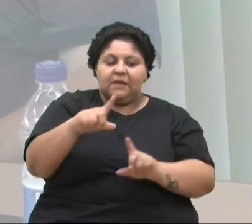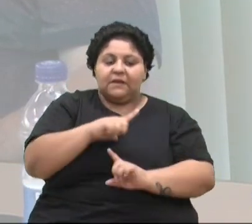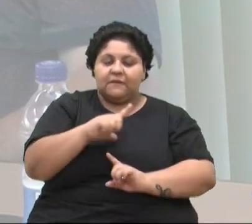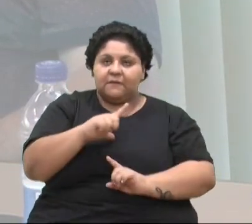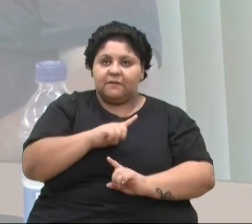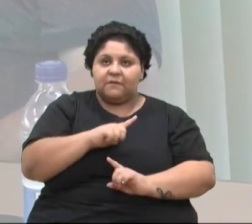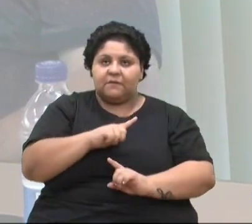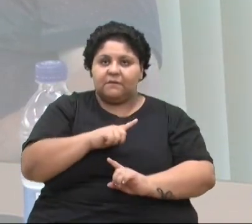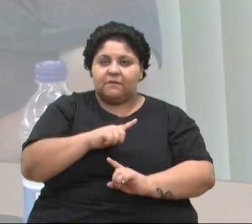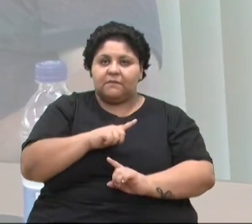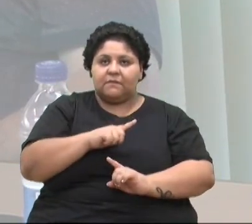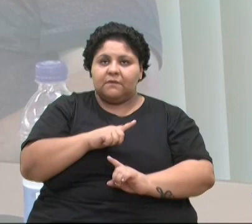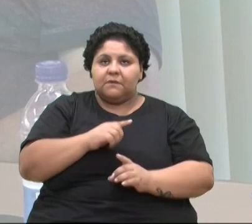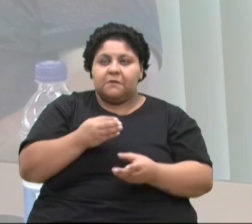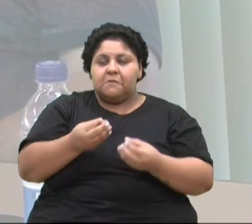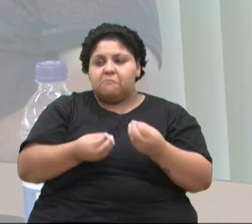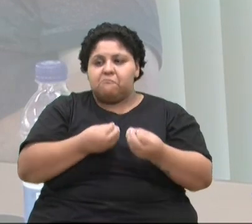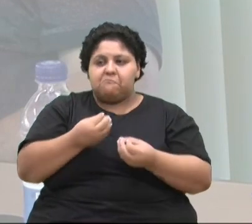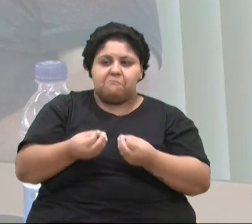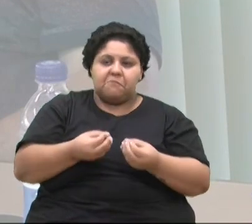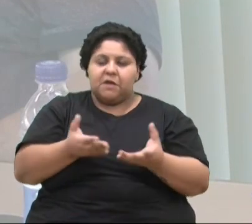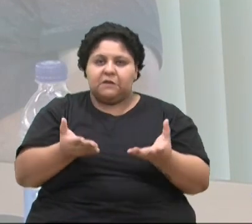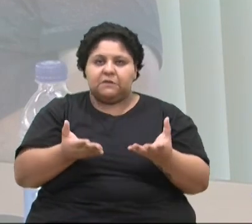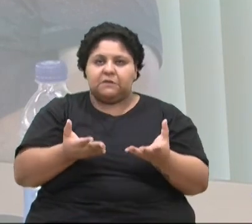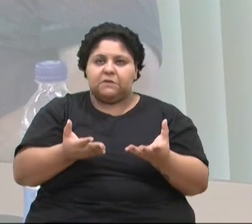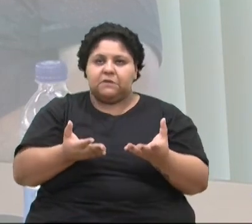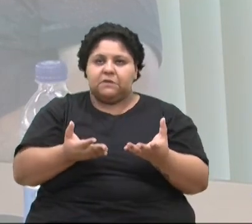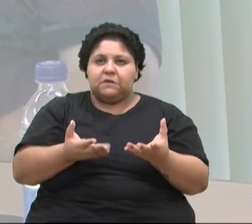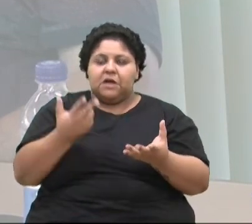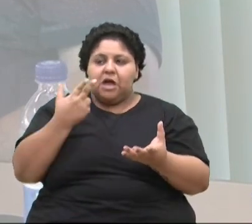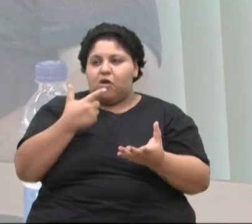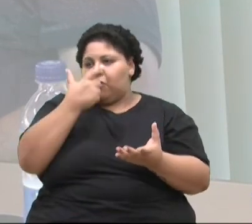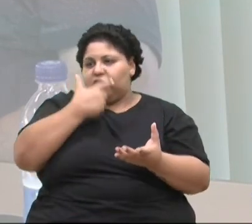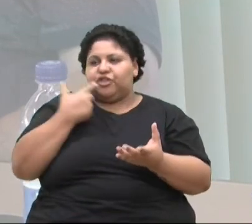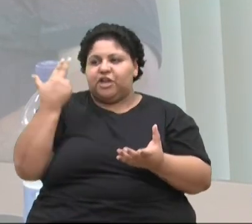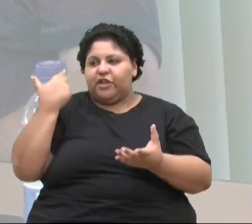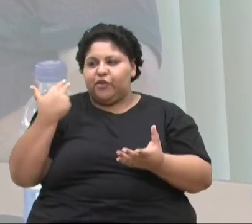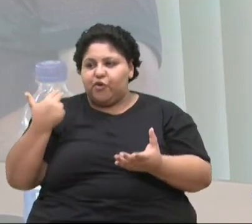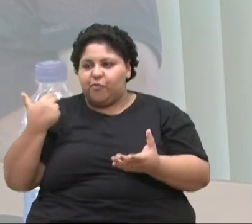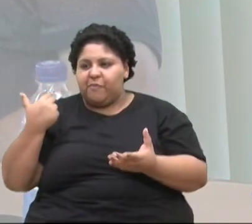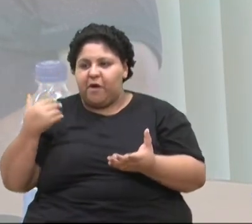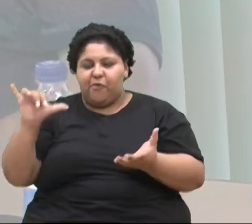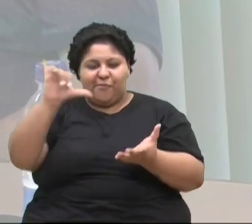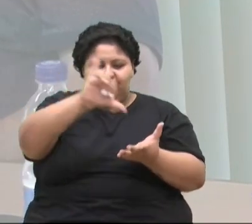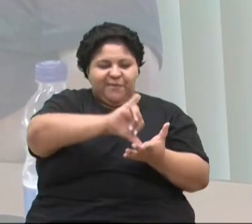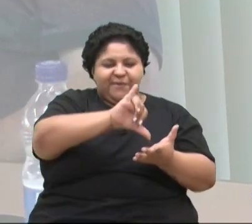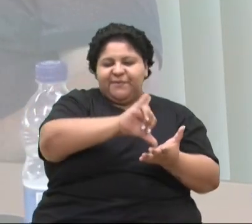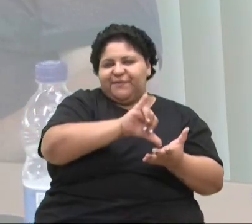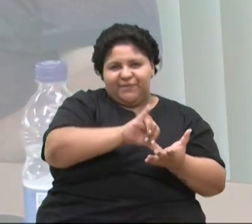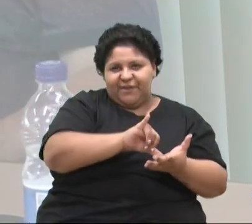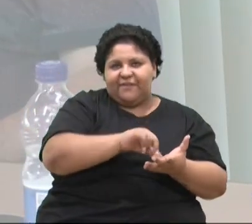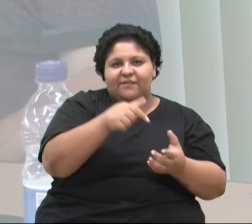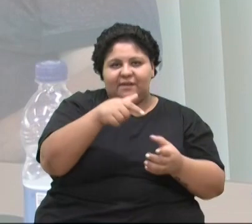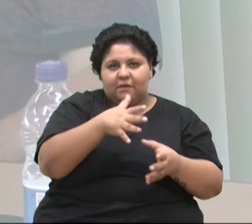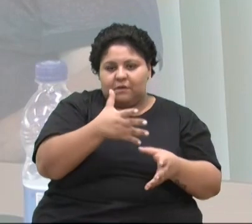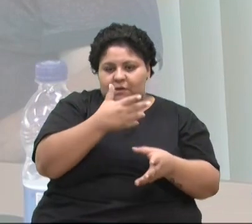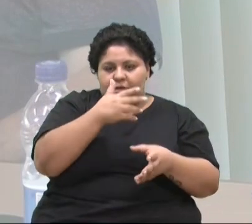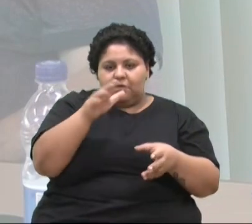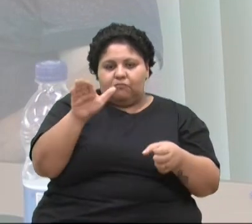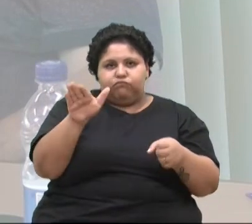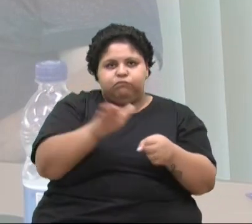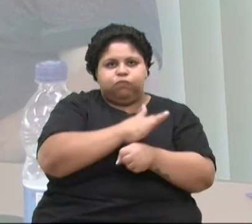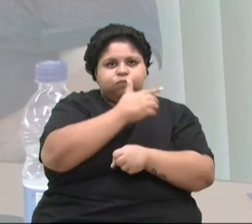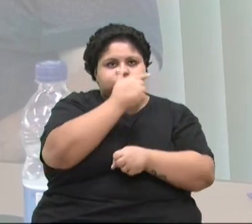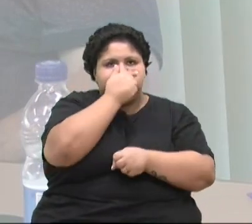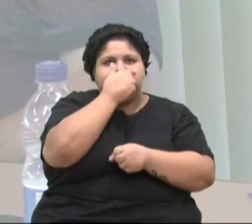Mas, por comodismo, por ser o centro, eles acabam vindo para o centro e congestiona, e aí realmente